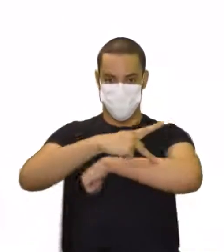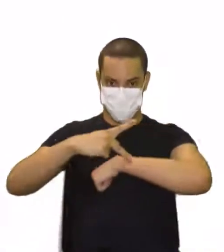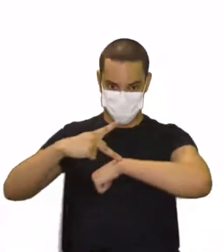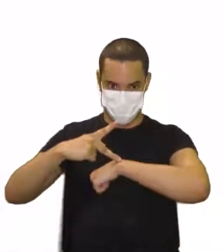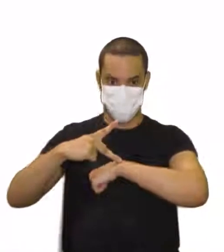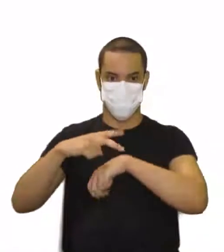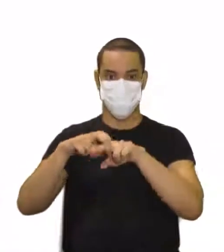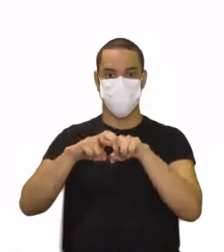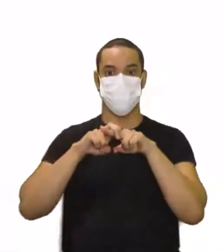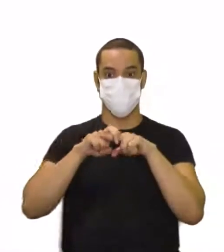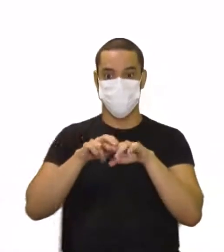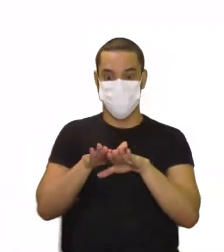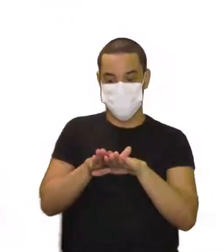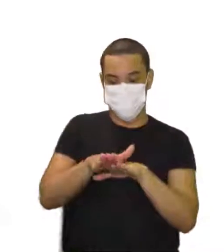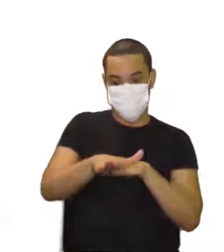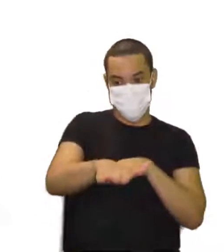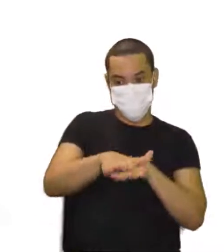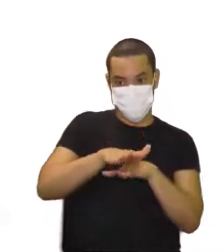Na relatividade